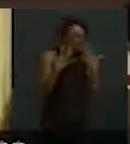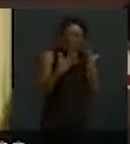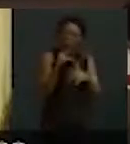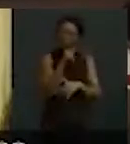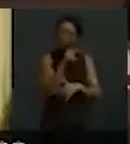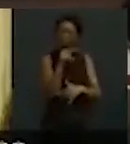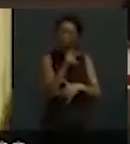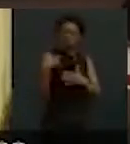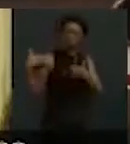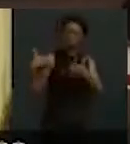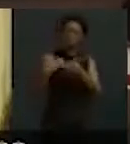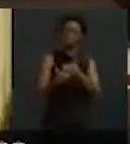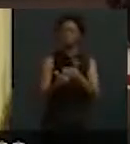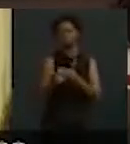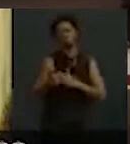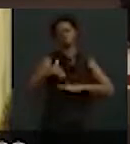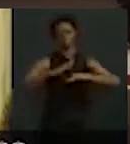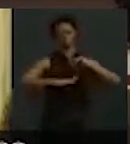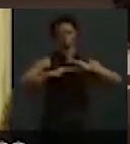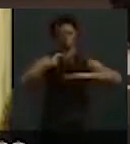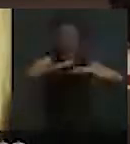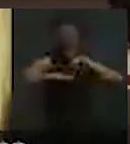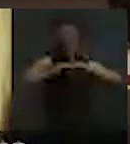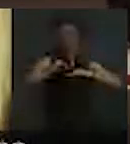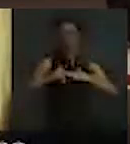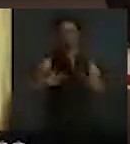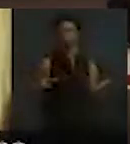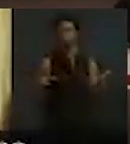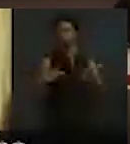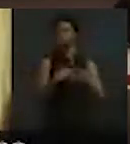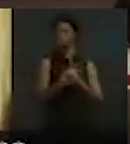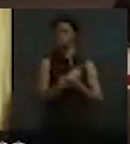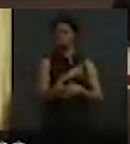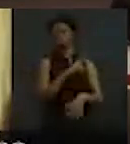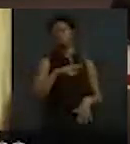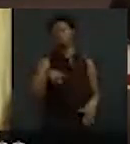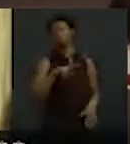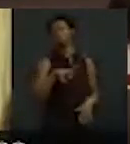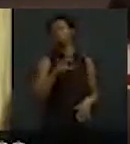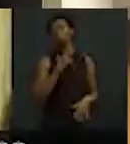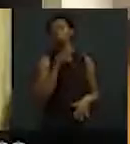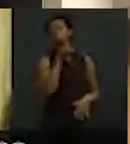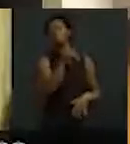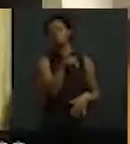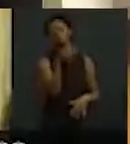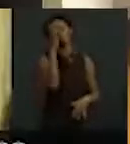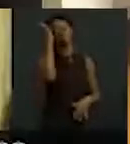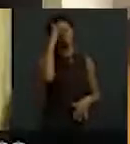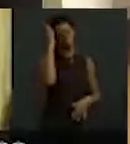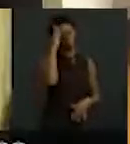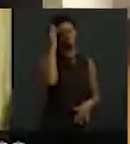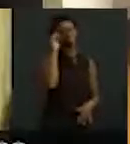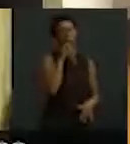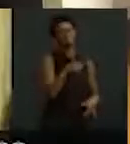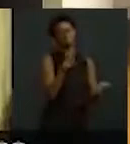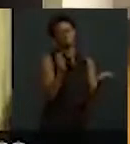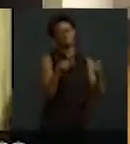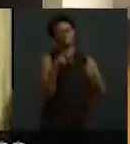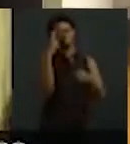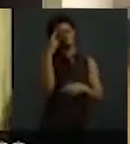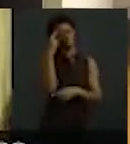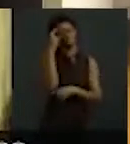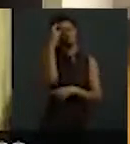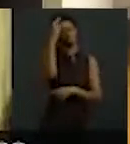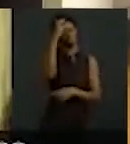trajetória profissional, o que ocorre não só em razão de suas reconhecidas aptidões